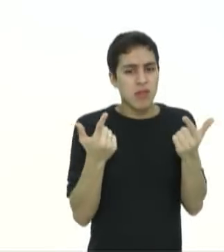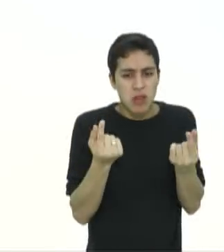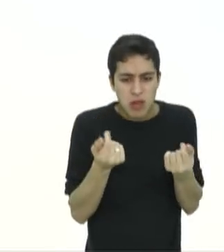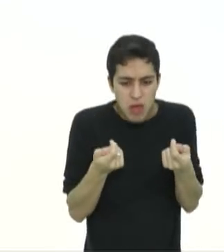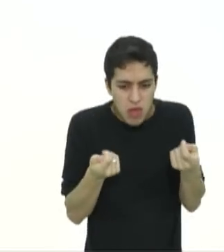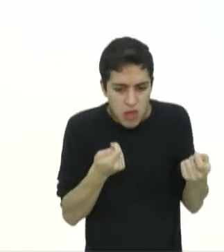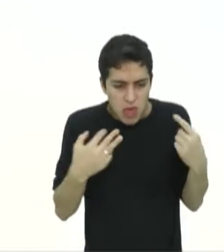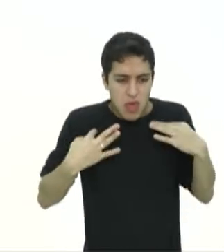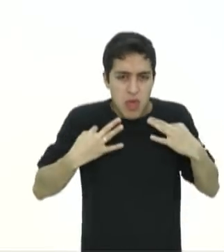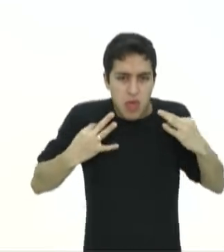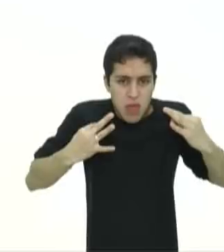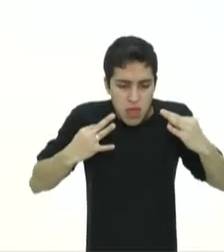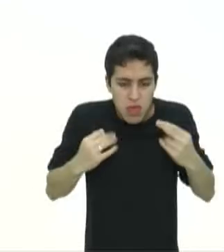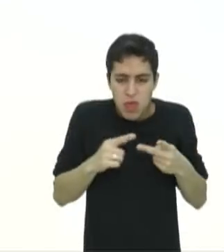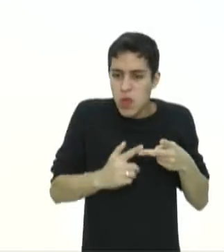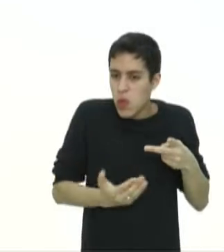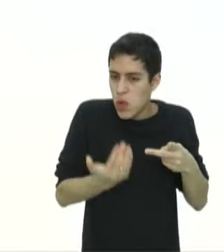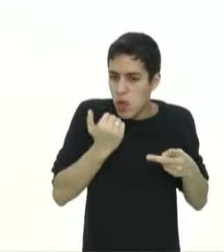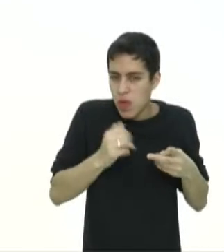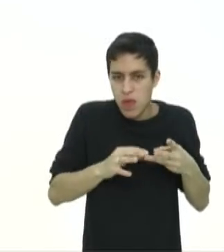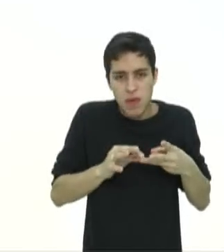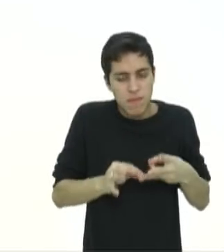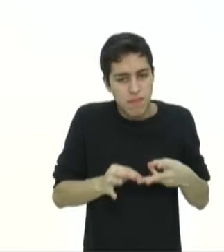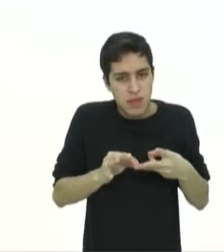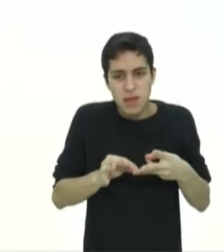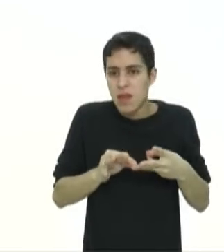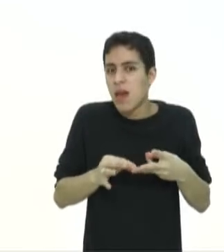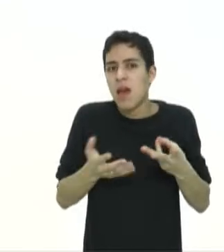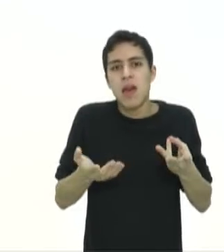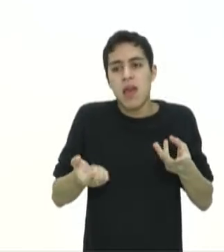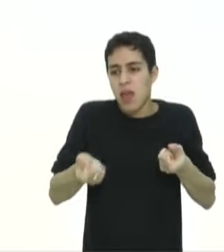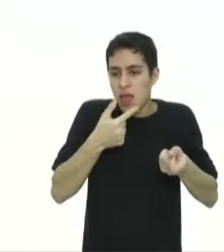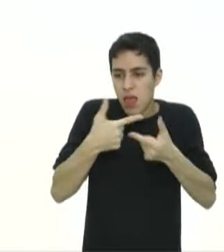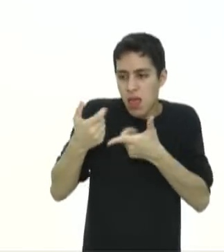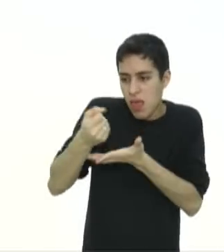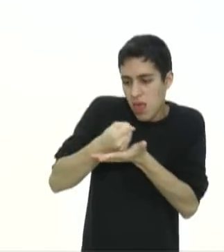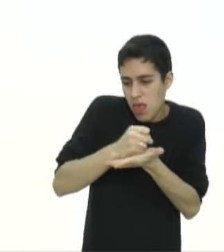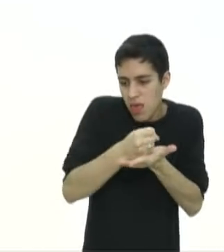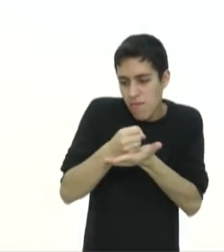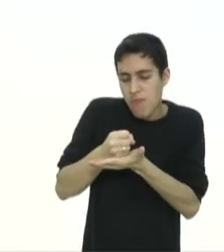como roupas, comida e remédios. E eles obrigavam-se a pegar